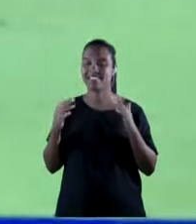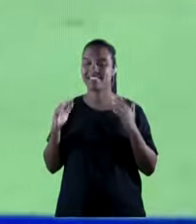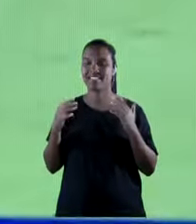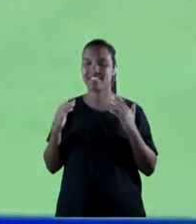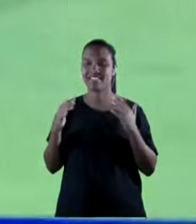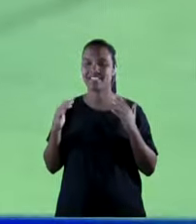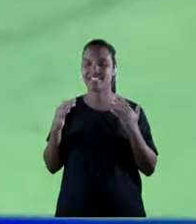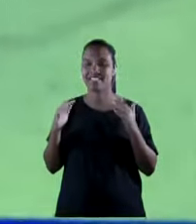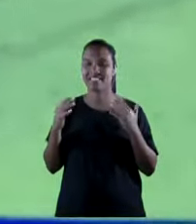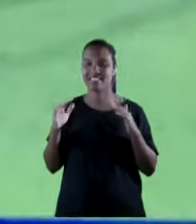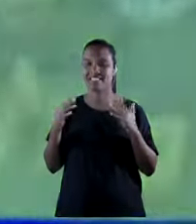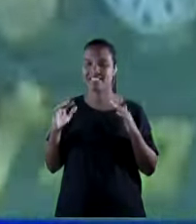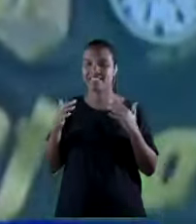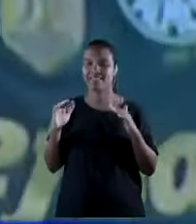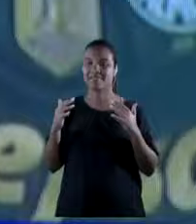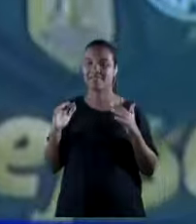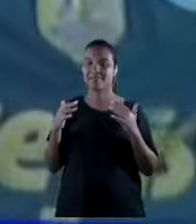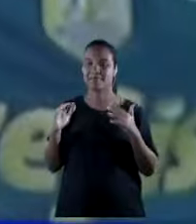Servilho.